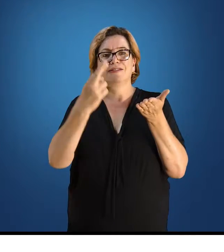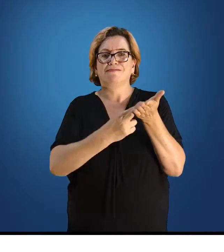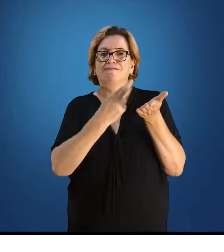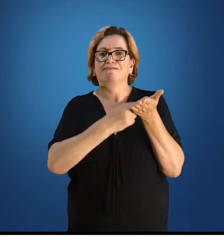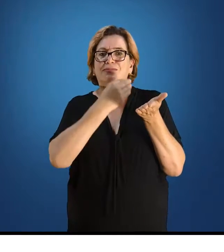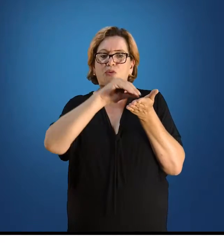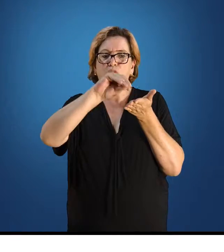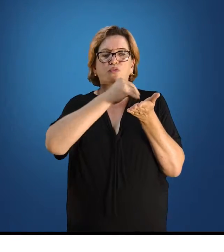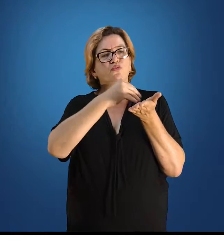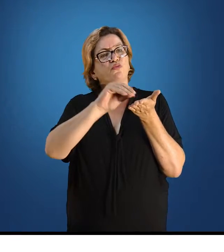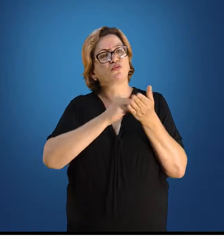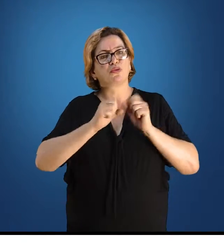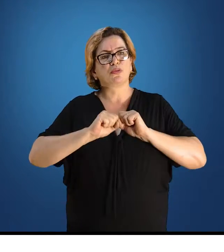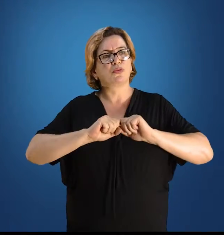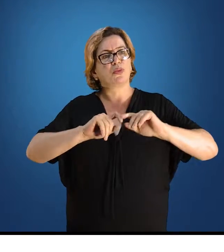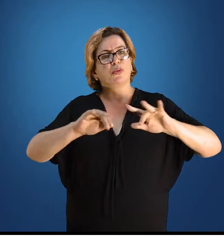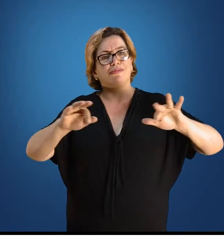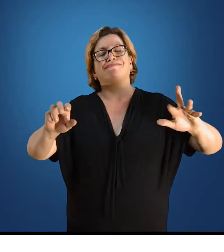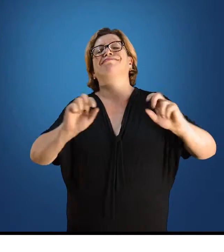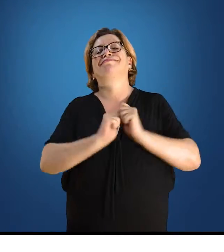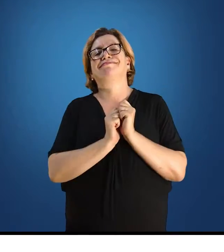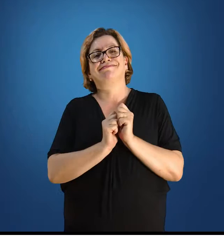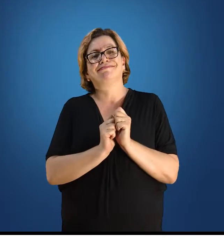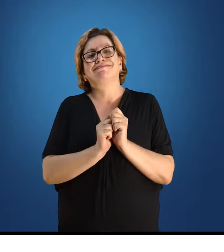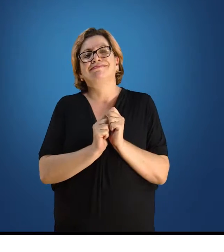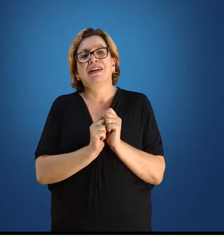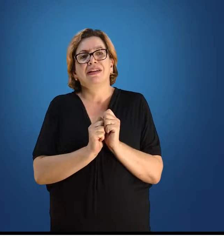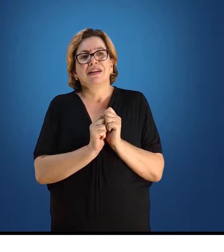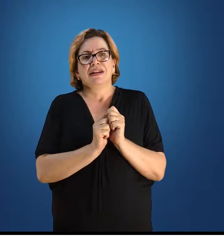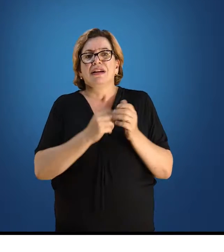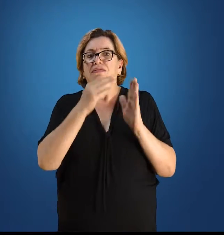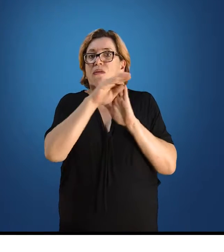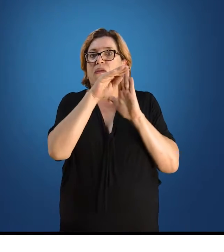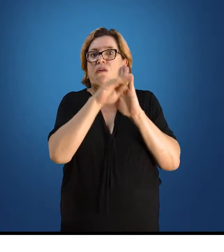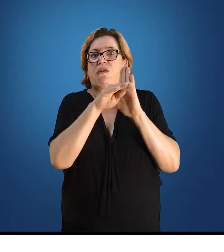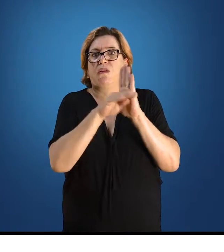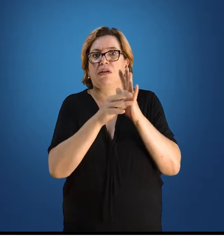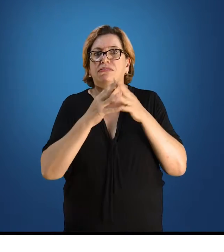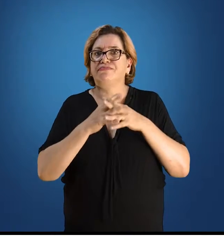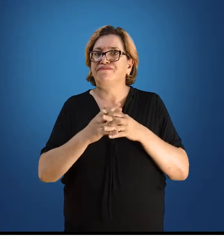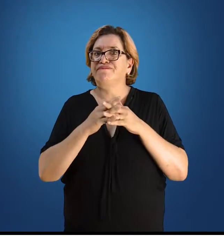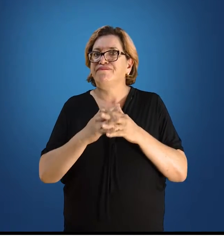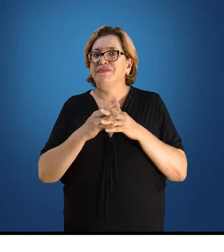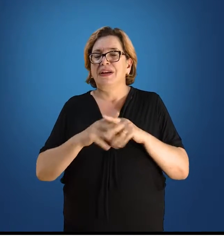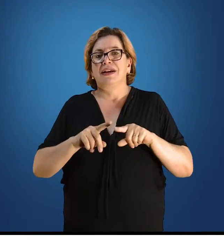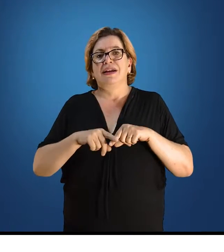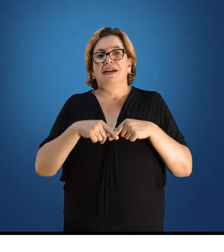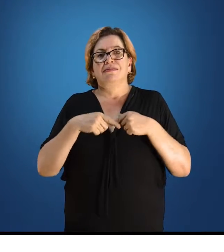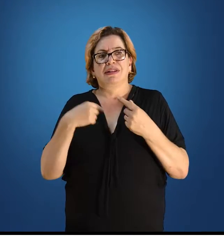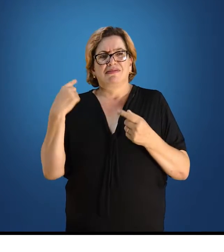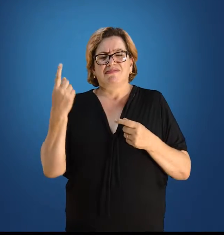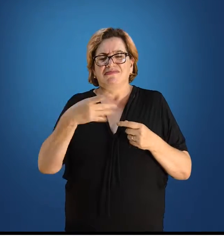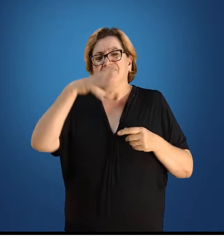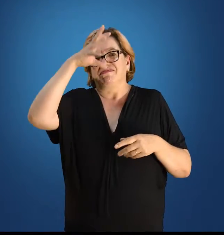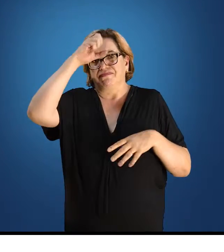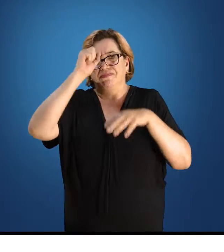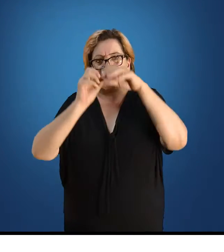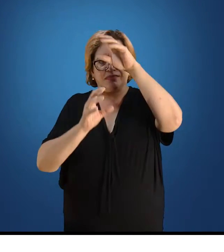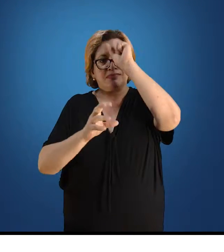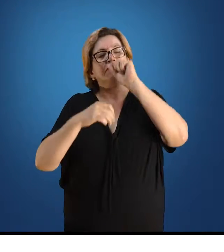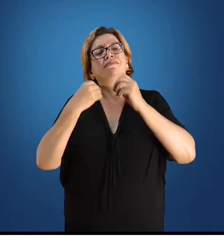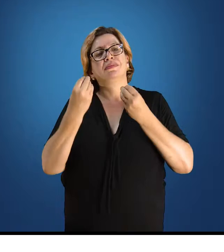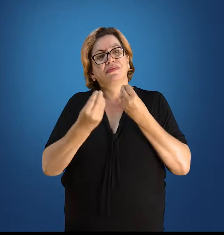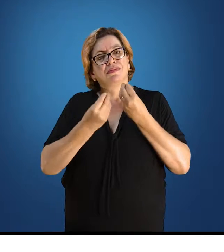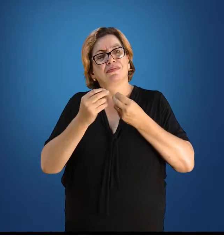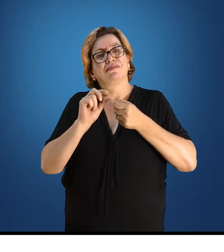tudo certo, ele vai para a publicação. É um processo bastante complexo, mas a gente aprende muito ao longo dele, né? E